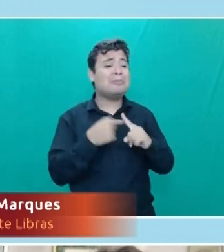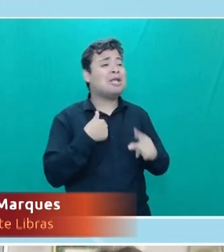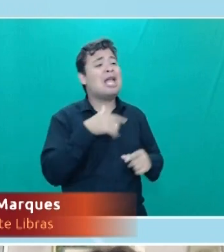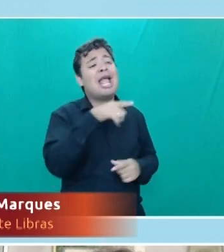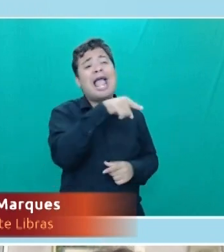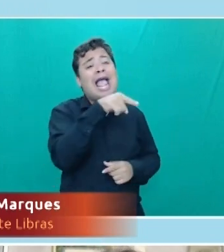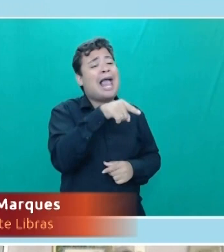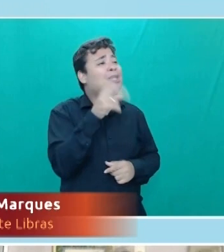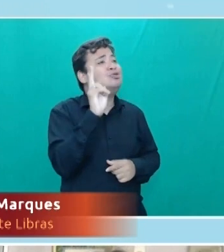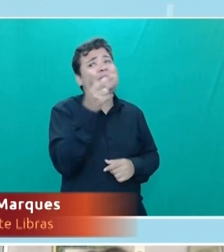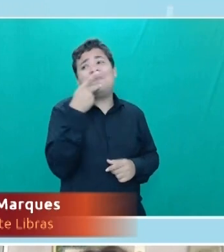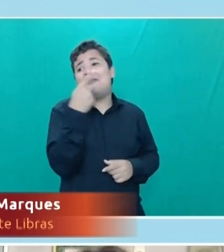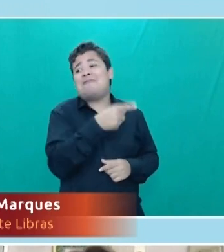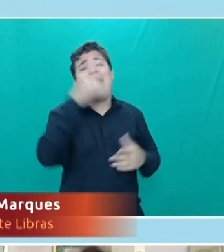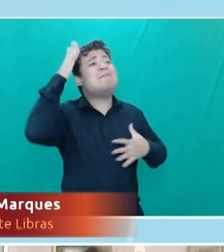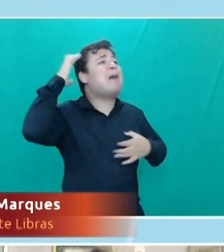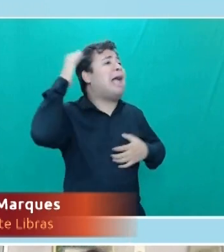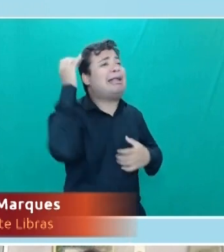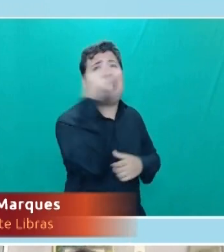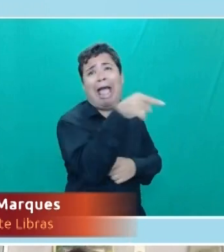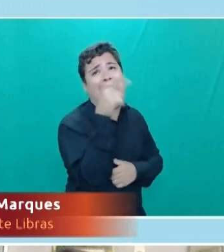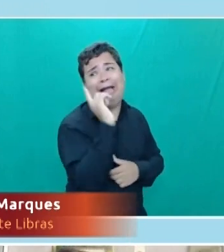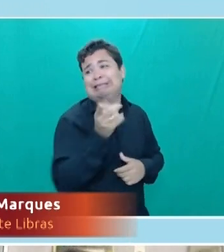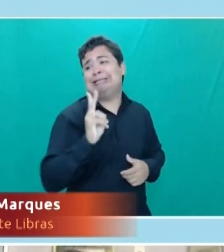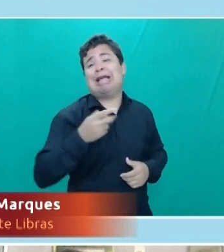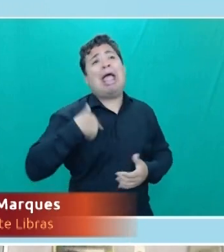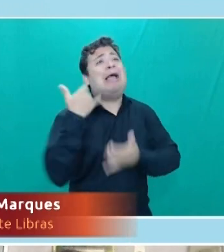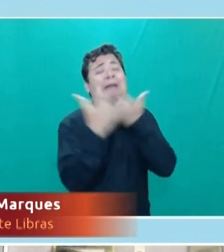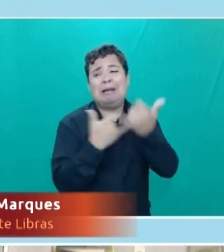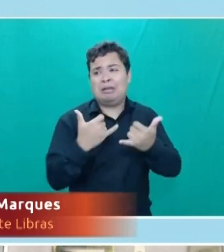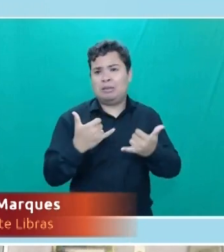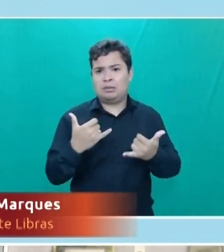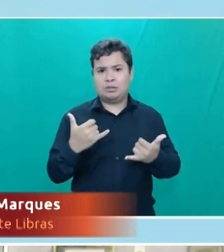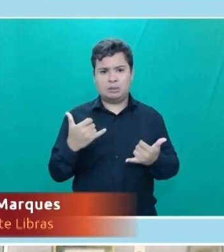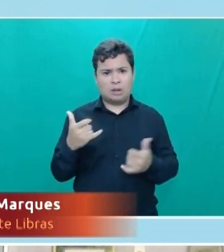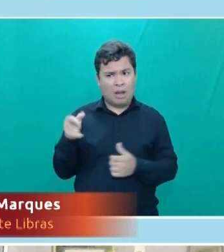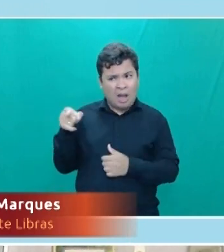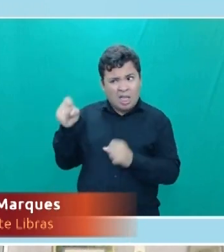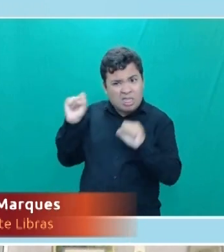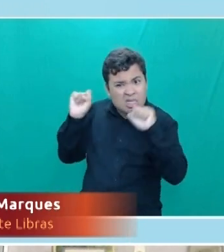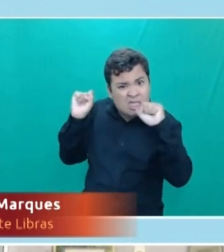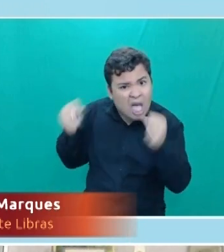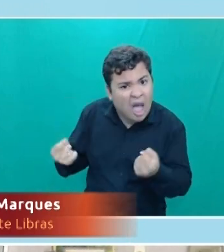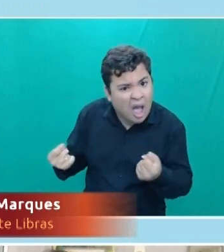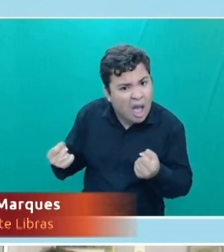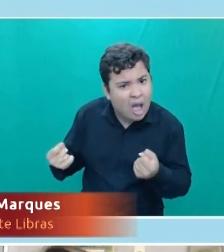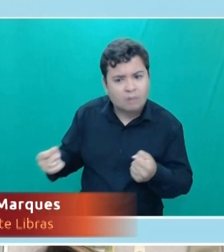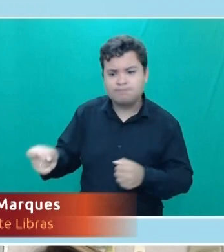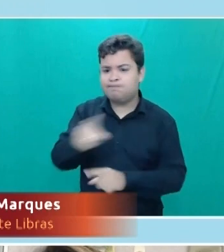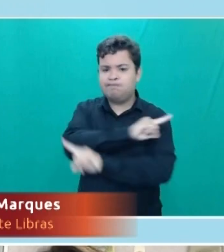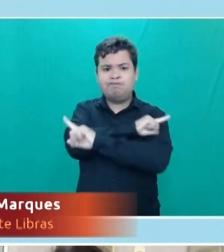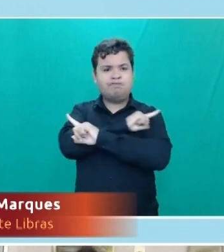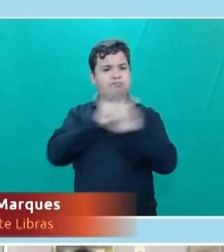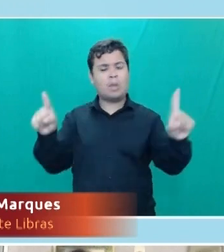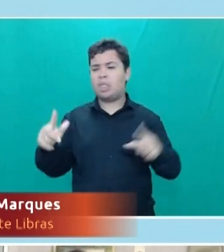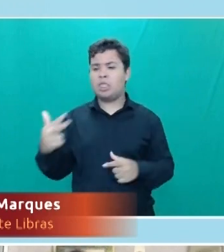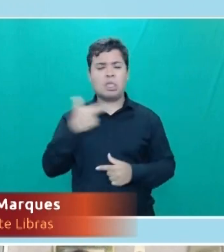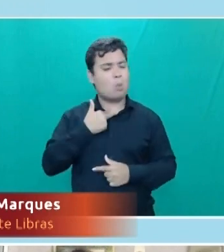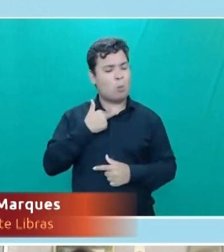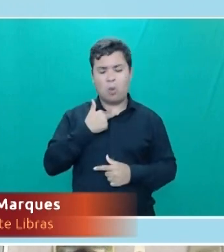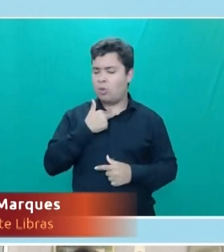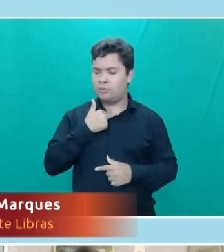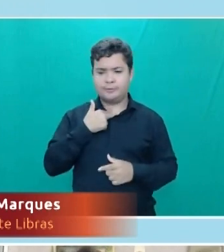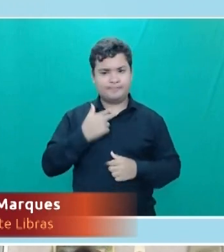desde sempre, tipo assim, é brincadeira, sabe? Então, esse tipo de defesa, ele não vai ser mais possível. E